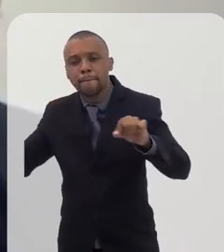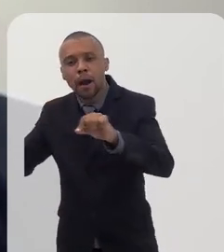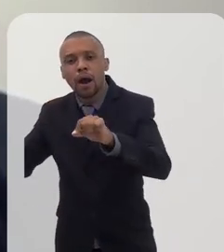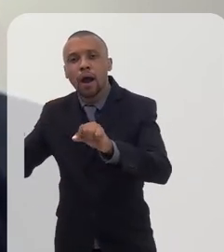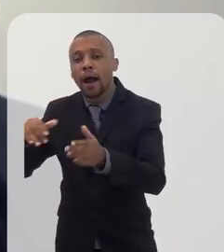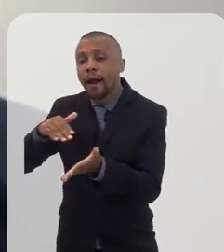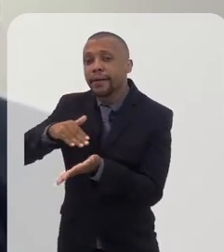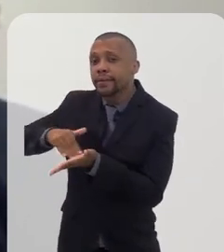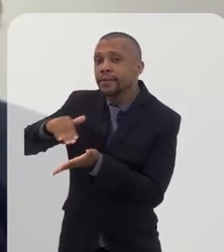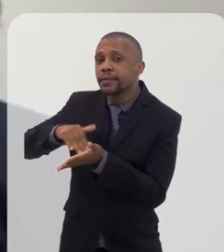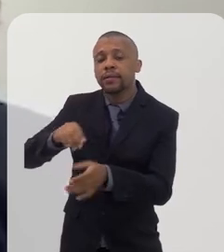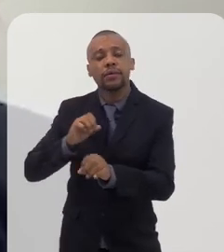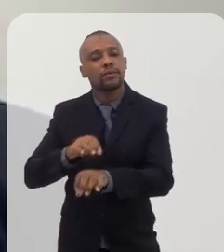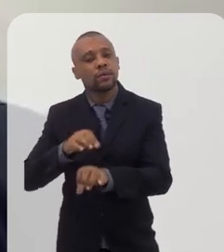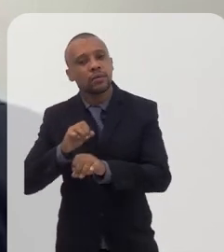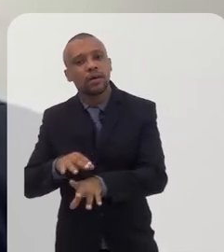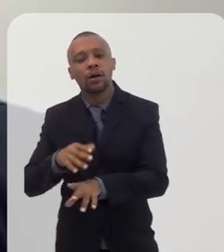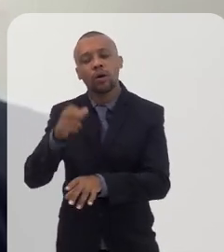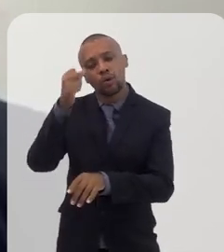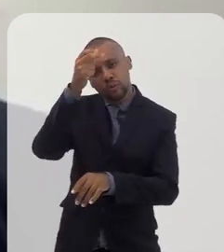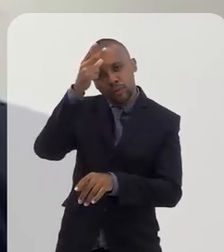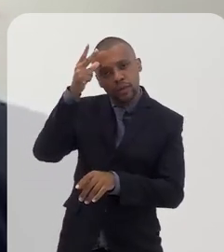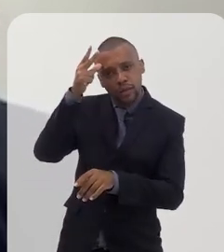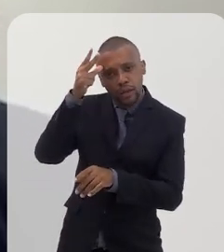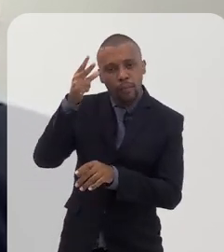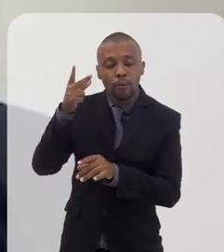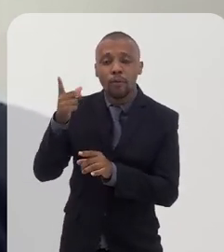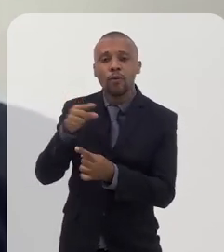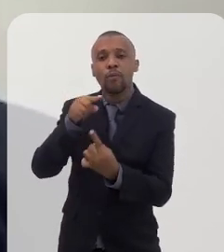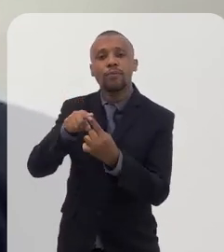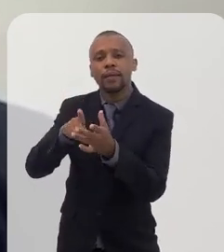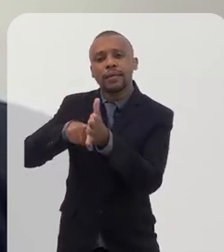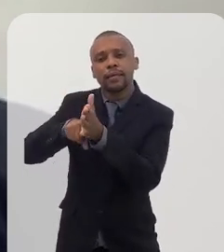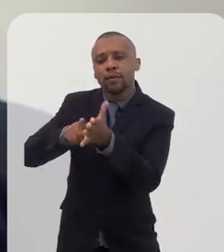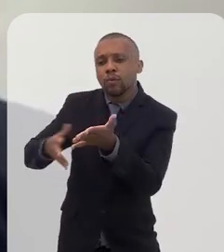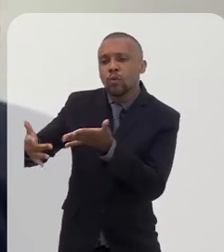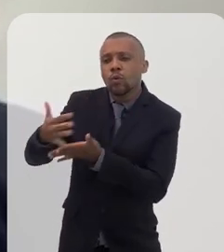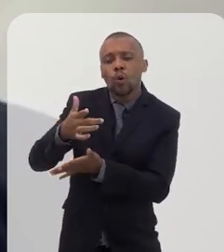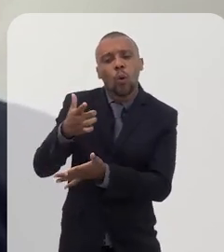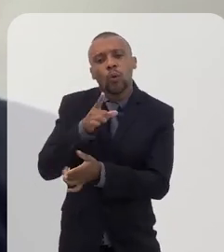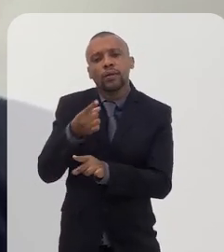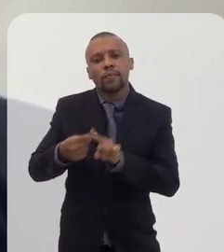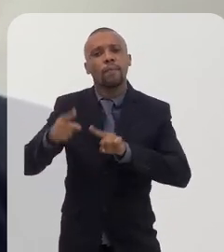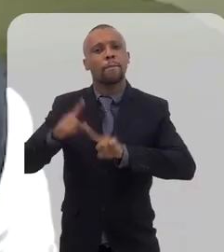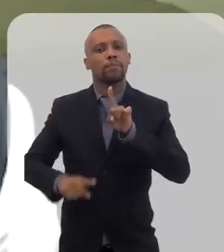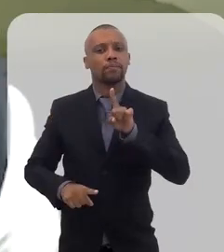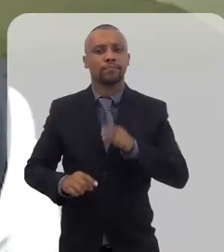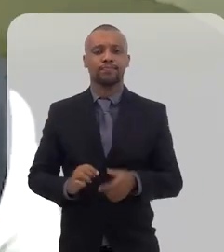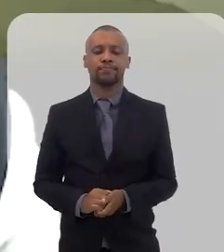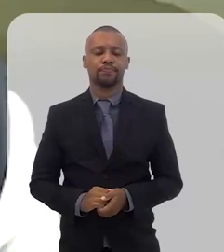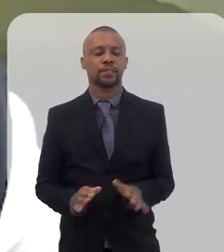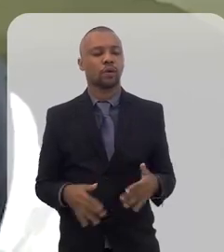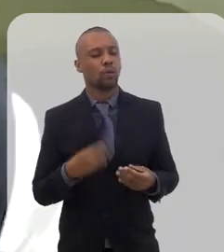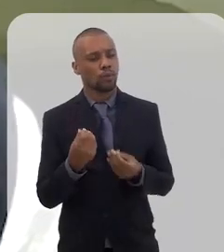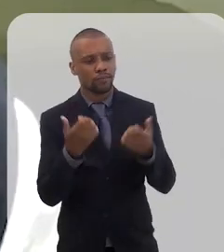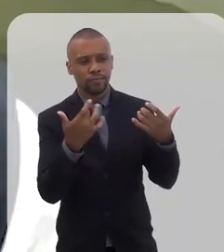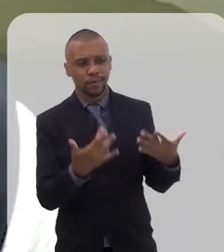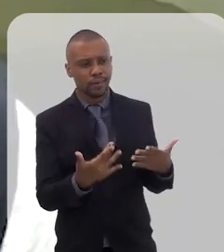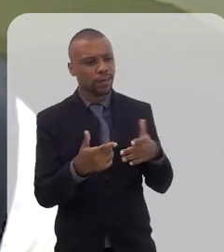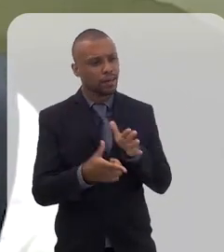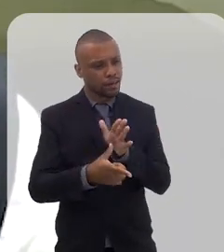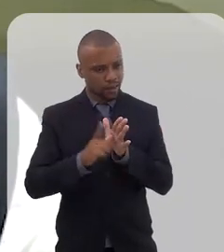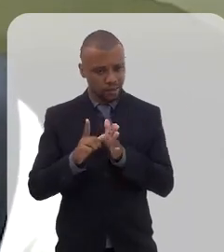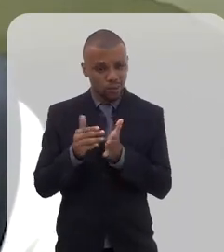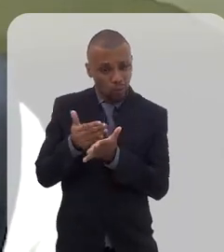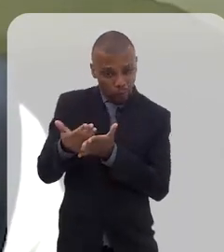a Secretaria de Educação dos municípios, para que esse levantamento tenha sucesso? Geisa, como eu falei um pouquinho no último bloco,